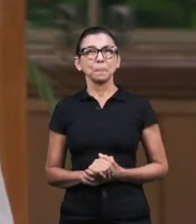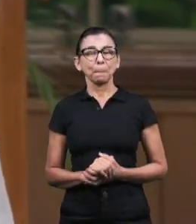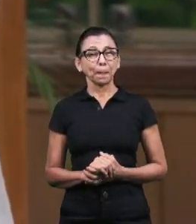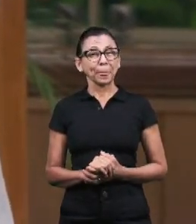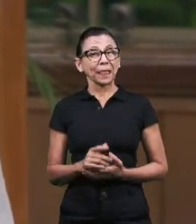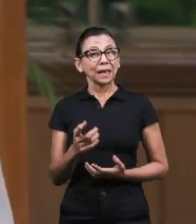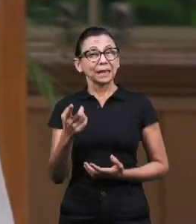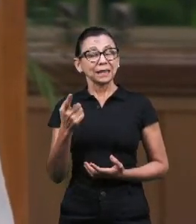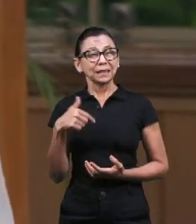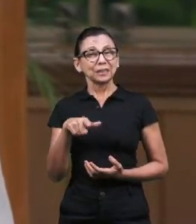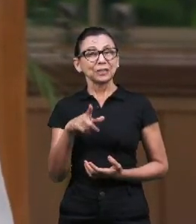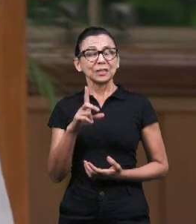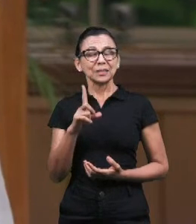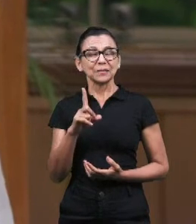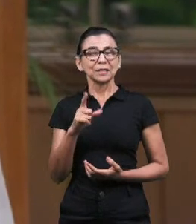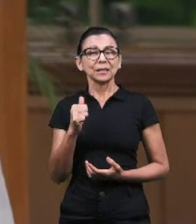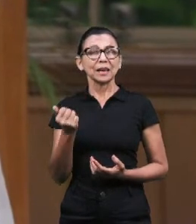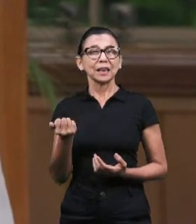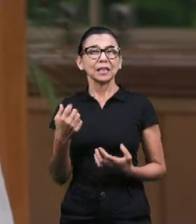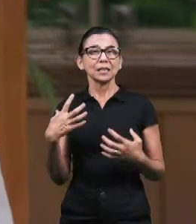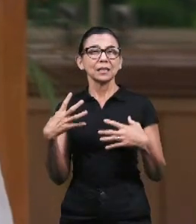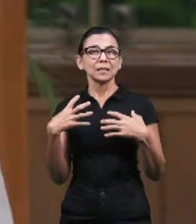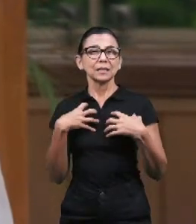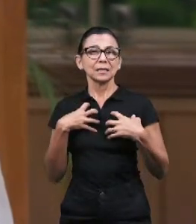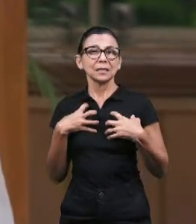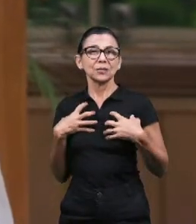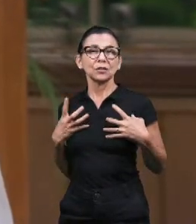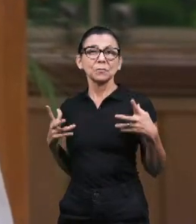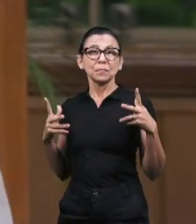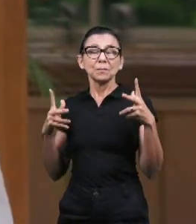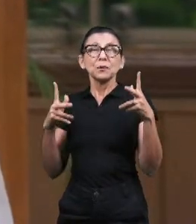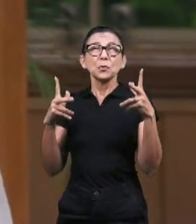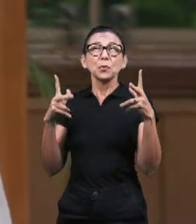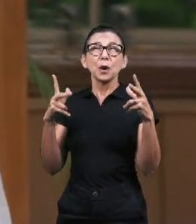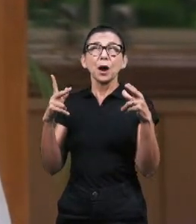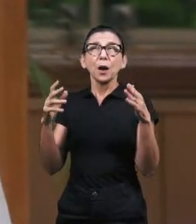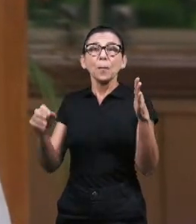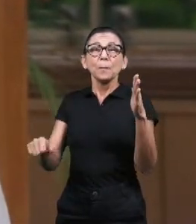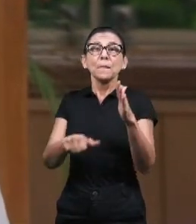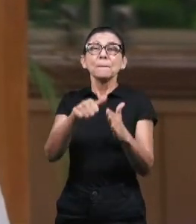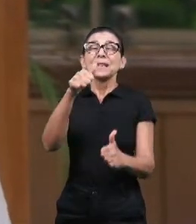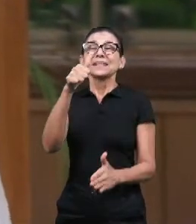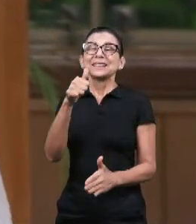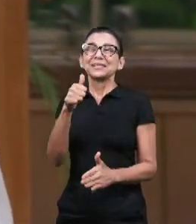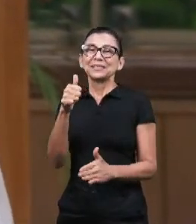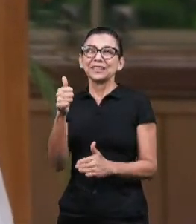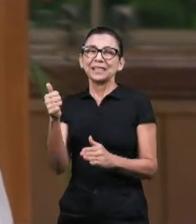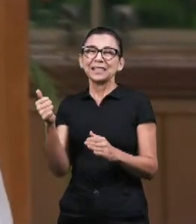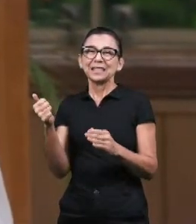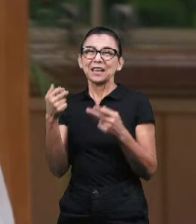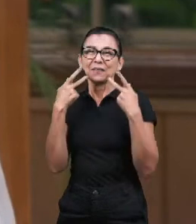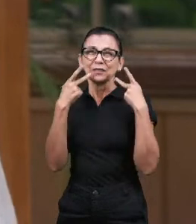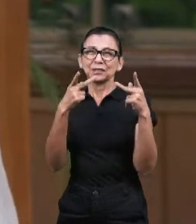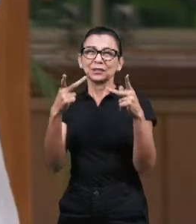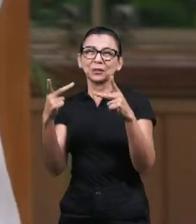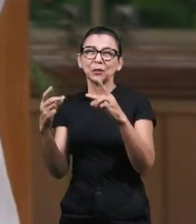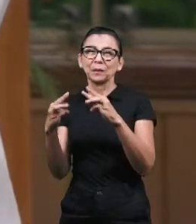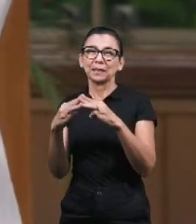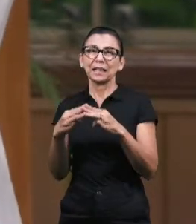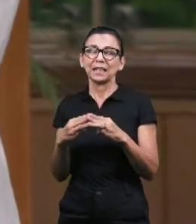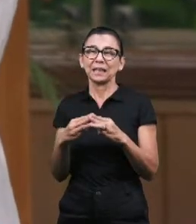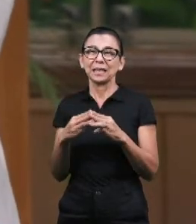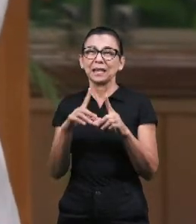sentimentos que eles tiveram quando vieram a primeira vez do Monaim. Vontade de não ir embora, de botar uma corrente, amarrar numa árvore aí e